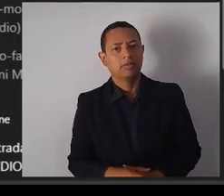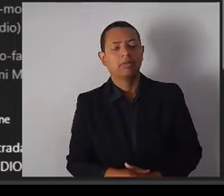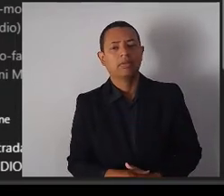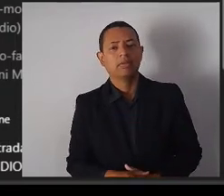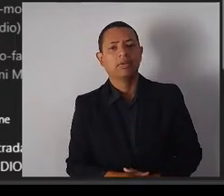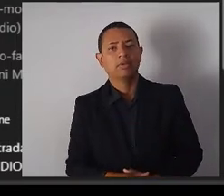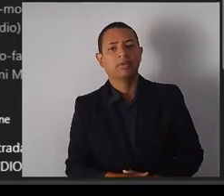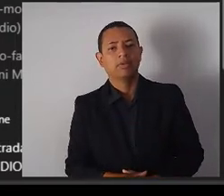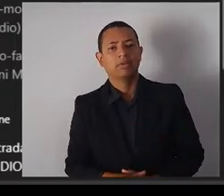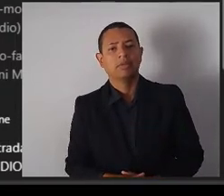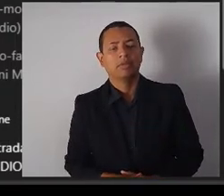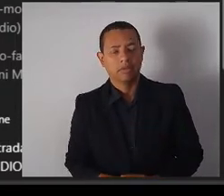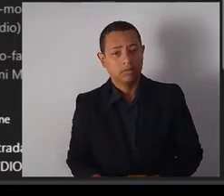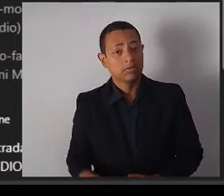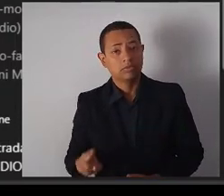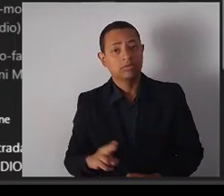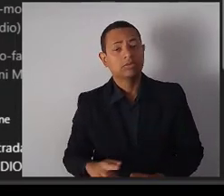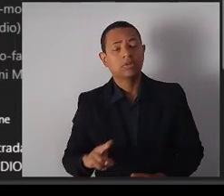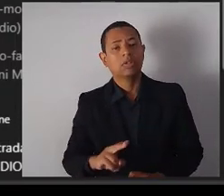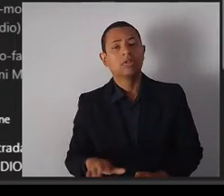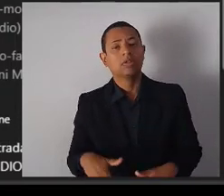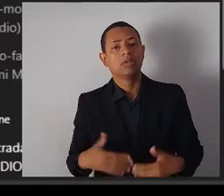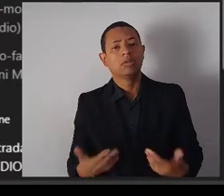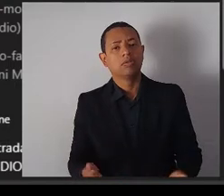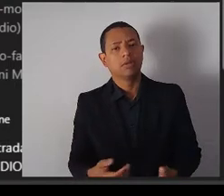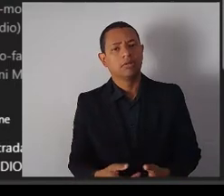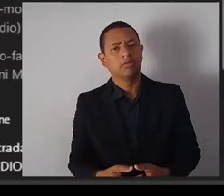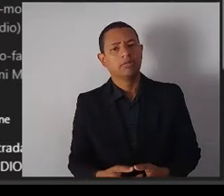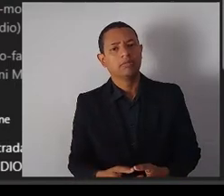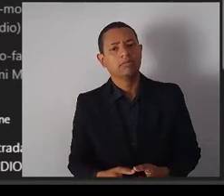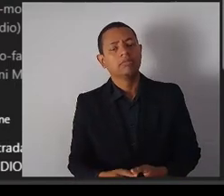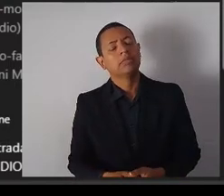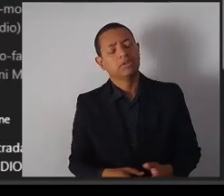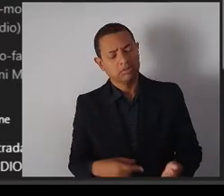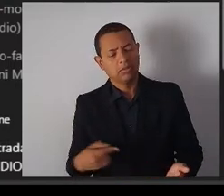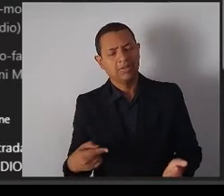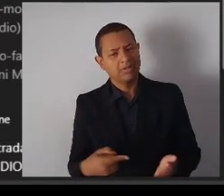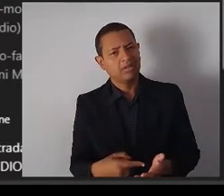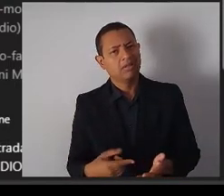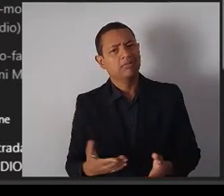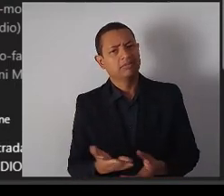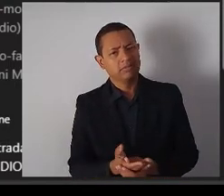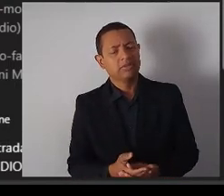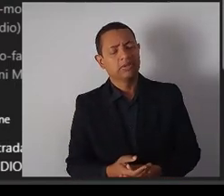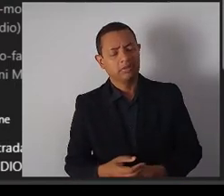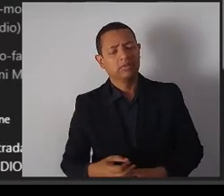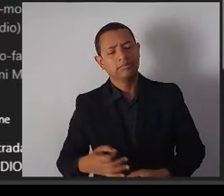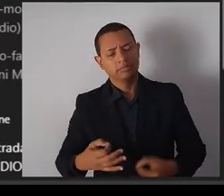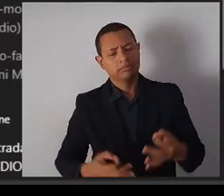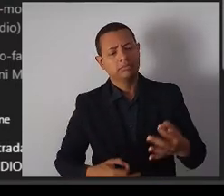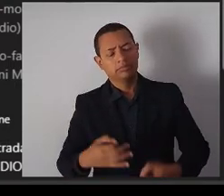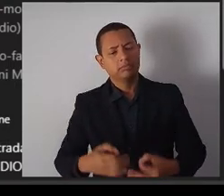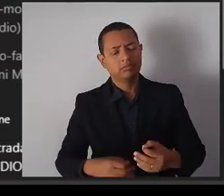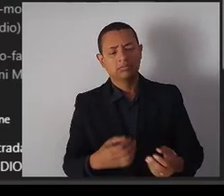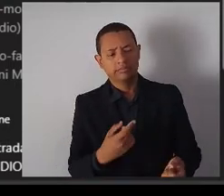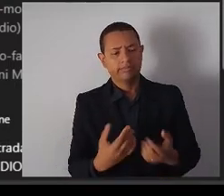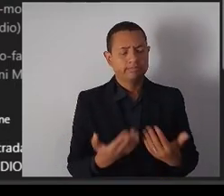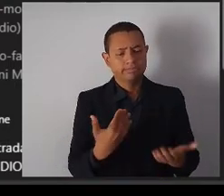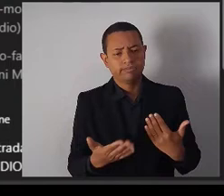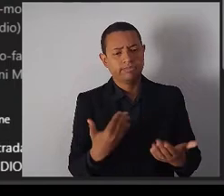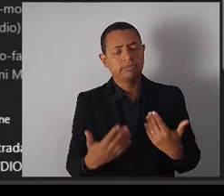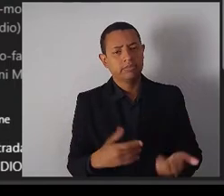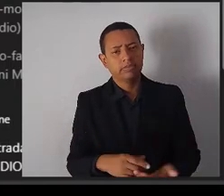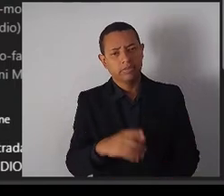obter com o presente ajuizamento? A questão toda já foi amplamente discutida, debatida. Então, não tem ali a necessidade, não tem aqui